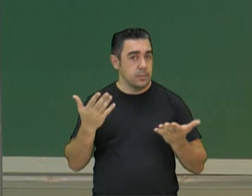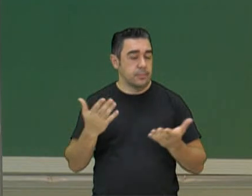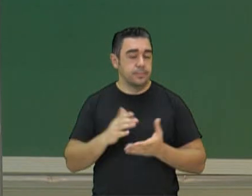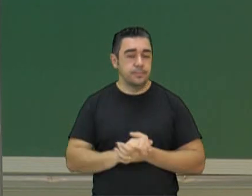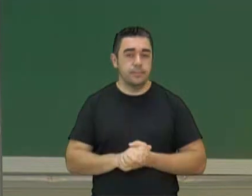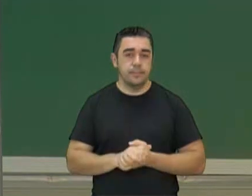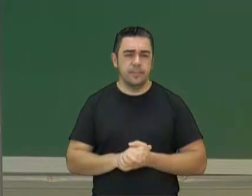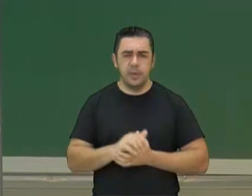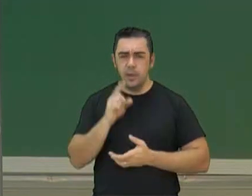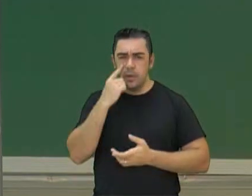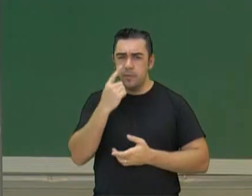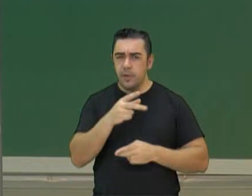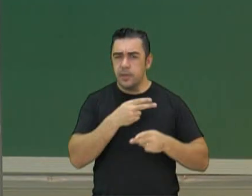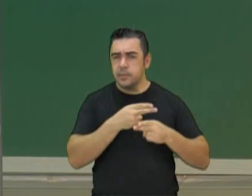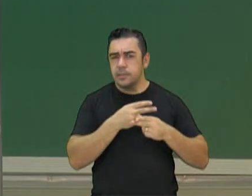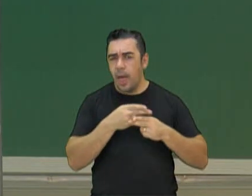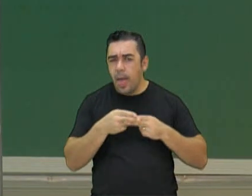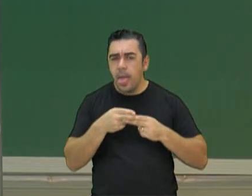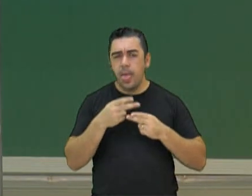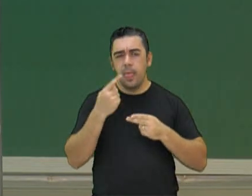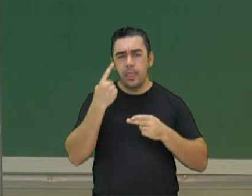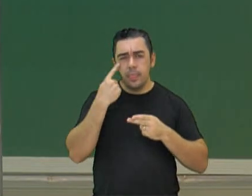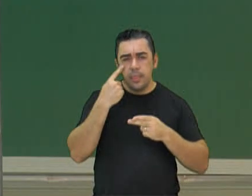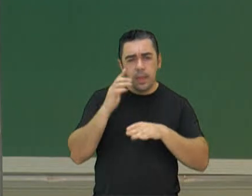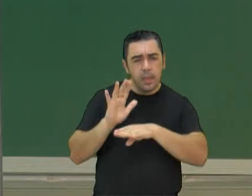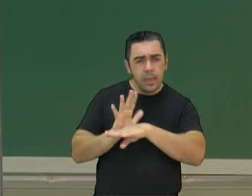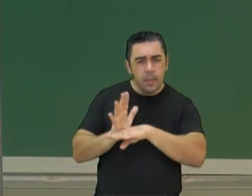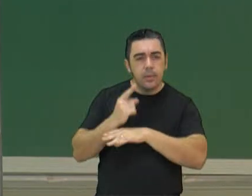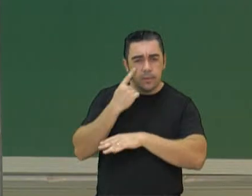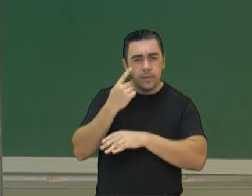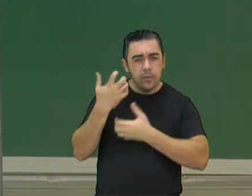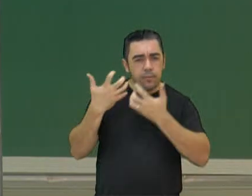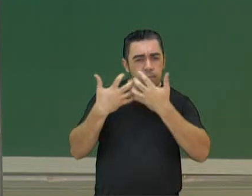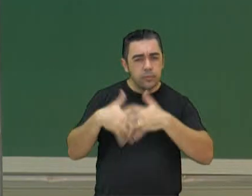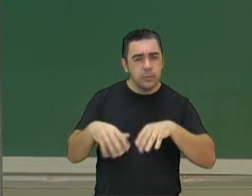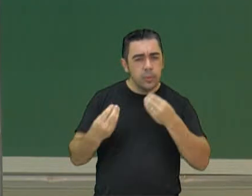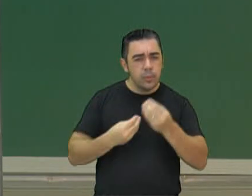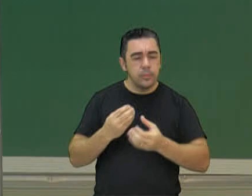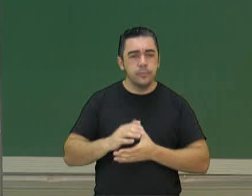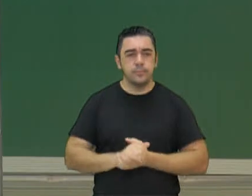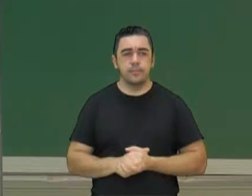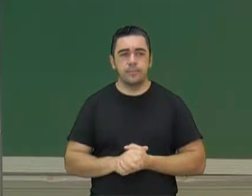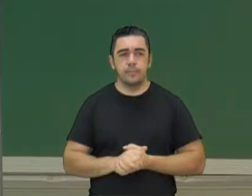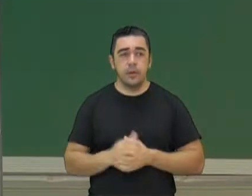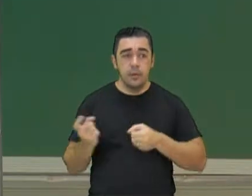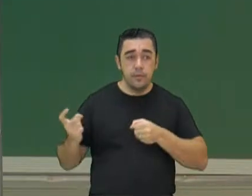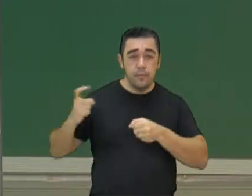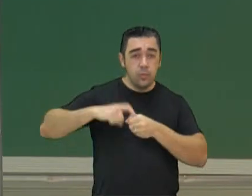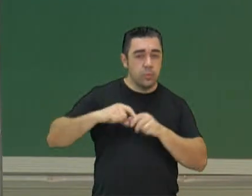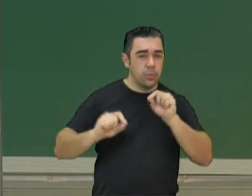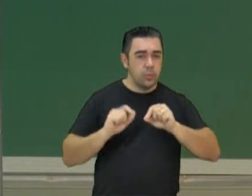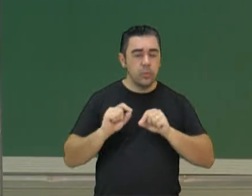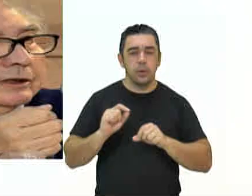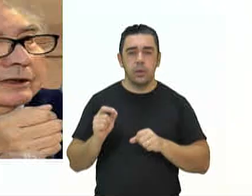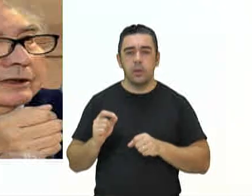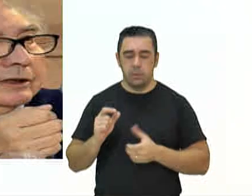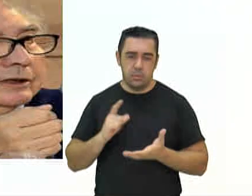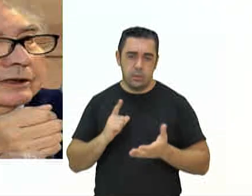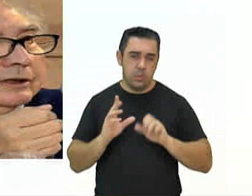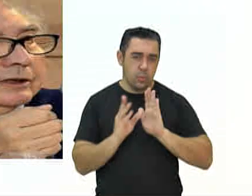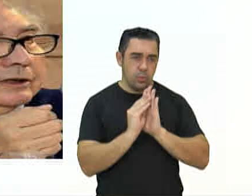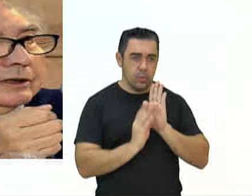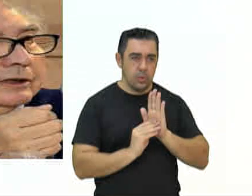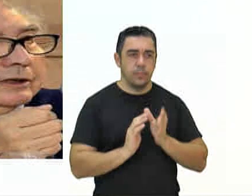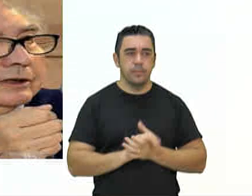bastante. Só assistir série, filme, que a gente vai ver um pouco como que funciona. E retomando o conteúdo, cultura,